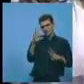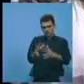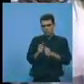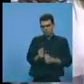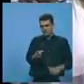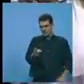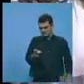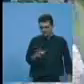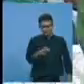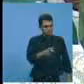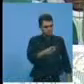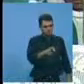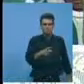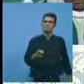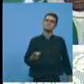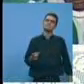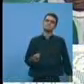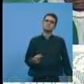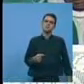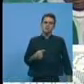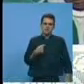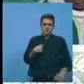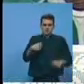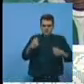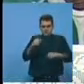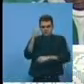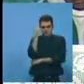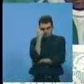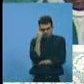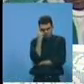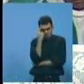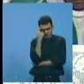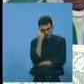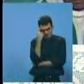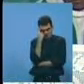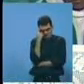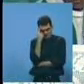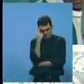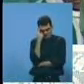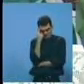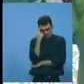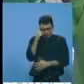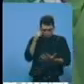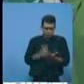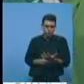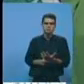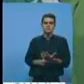E quero pensar no meu compromisso para mudar tudo isso. E de saber que essa missa, hoje